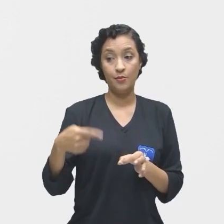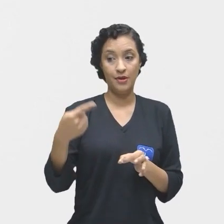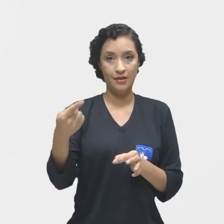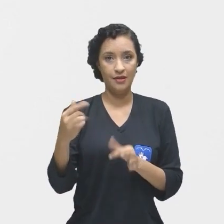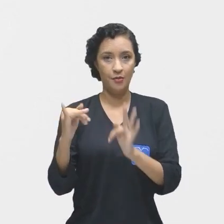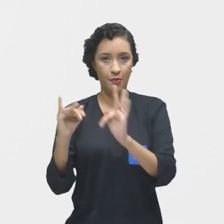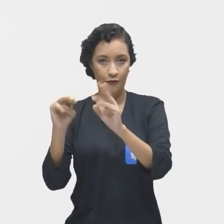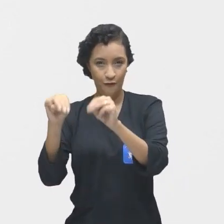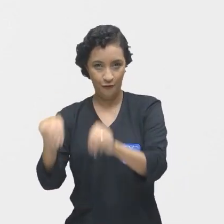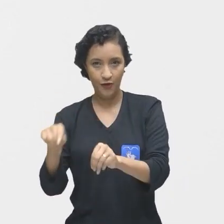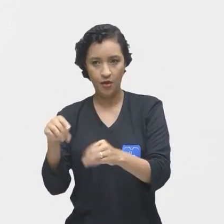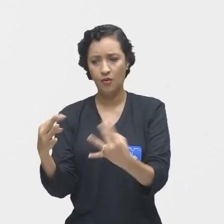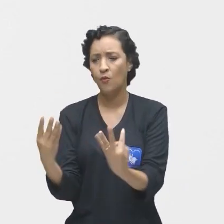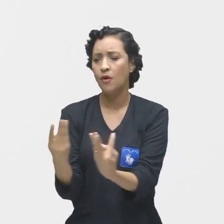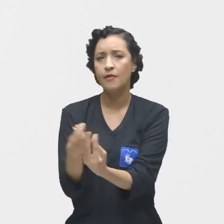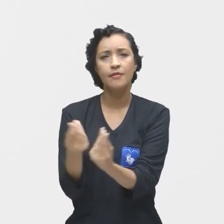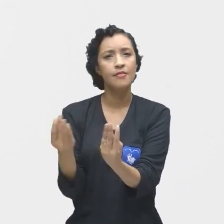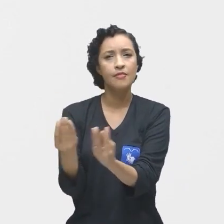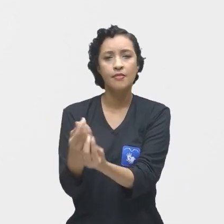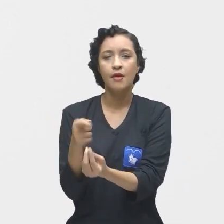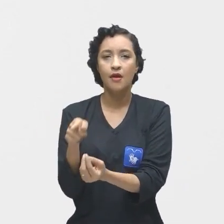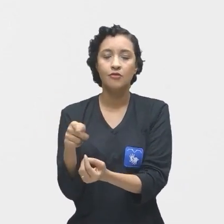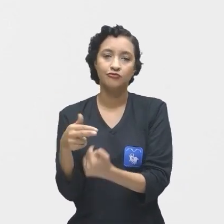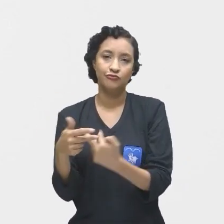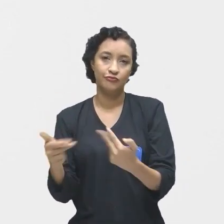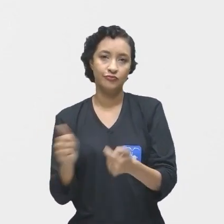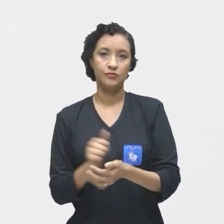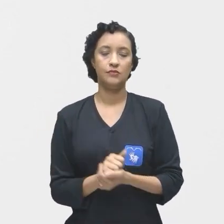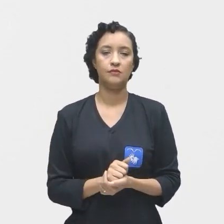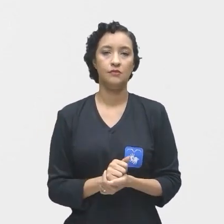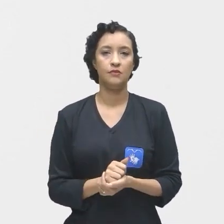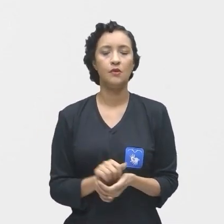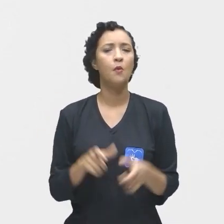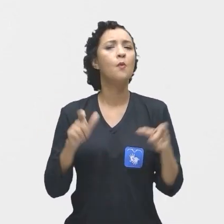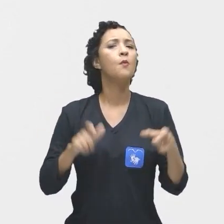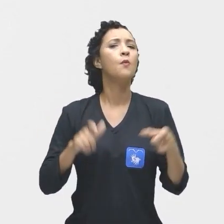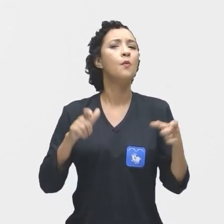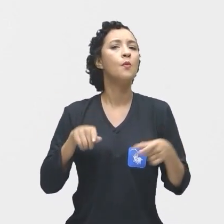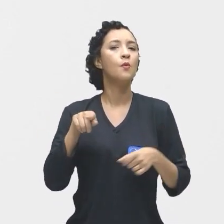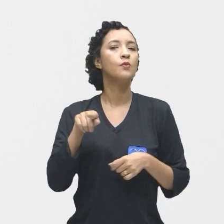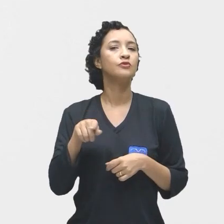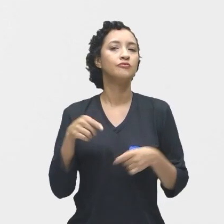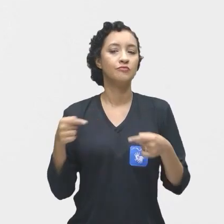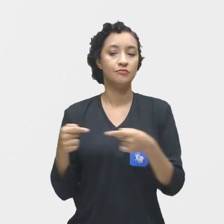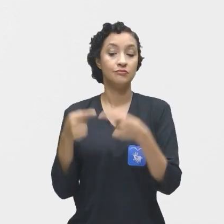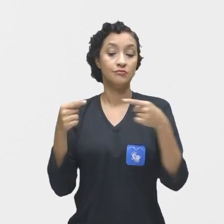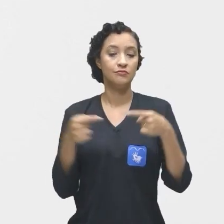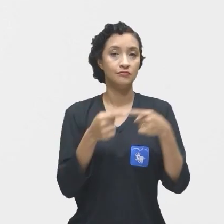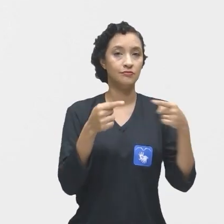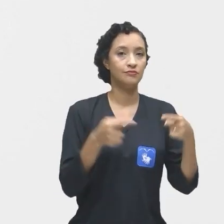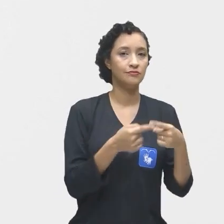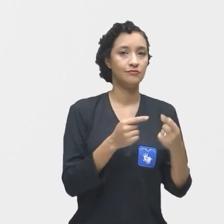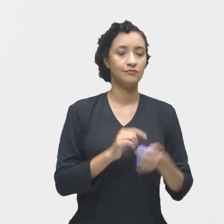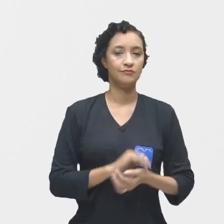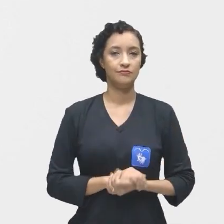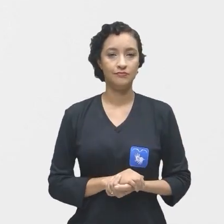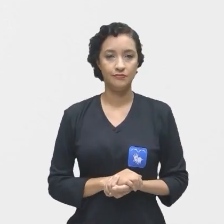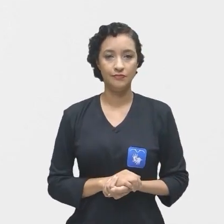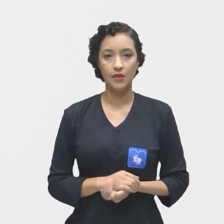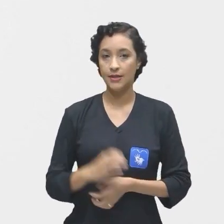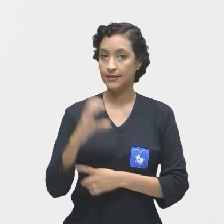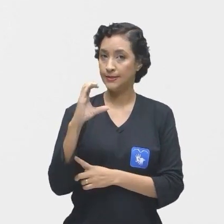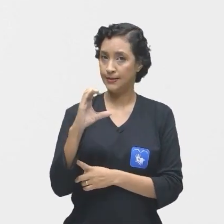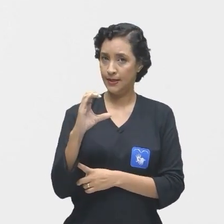de qualidade. Então, qual é o setor que ela trabalha? Vamos lá para C? Todos os